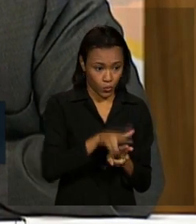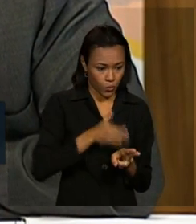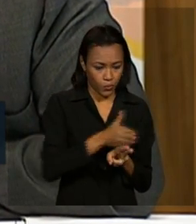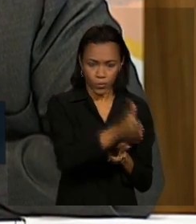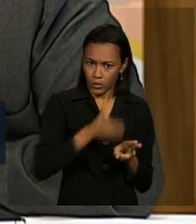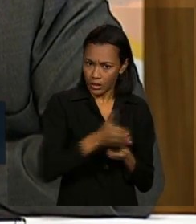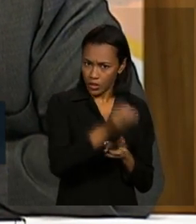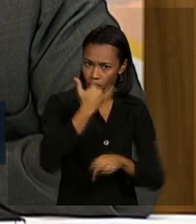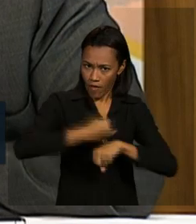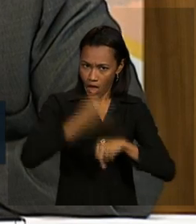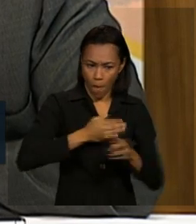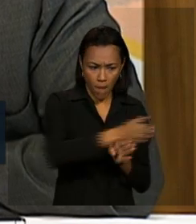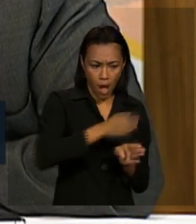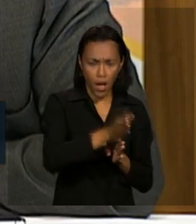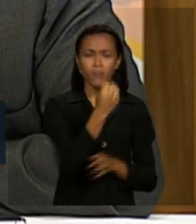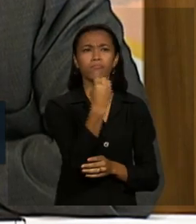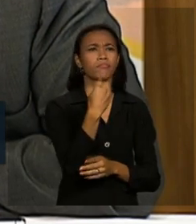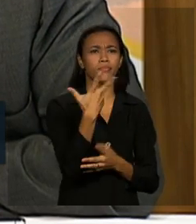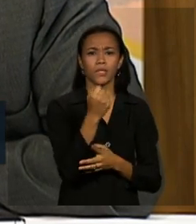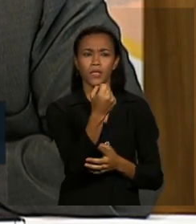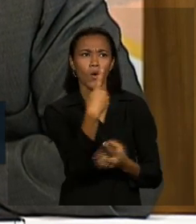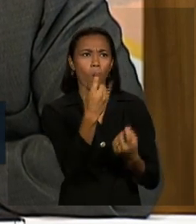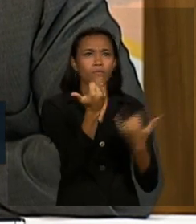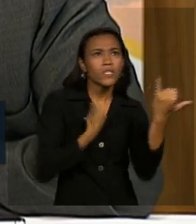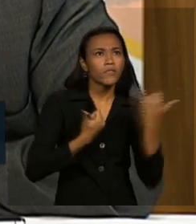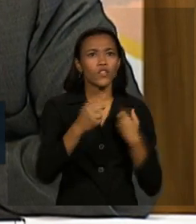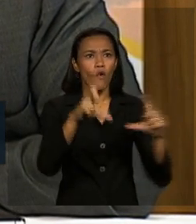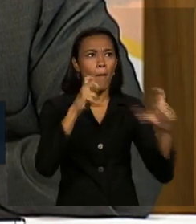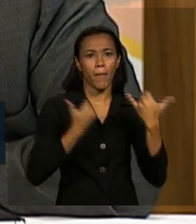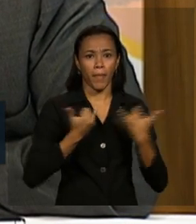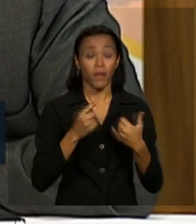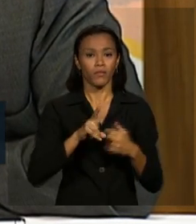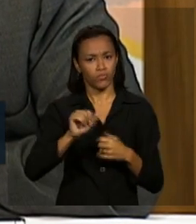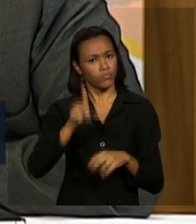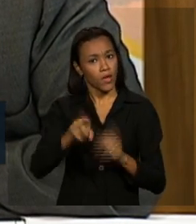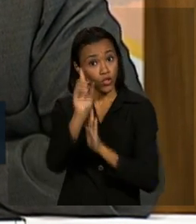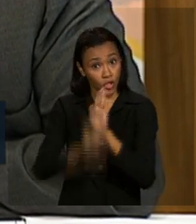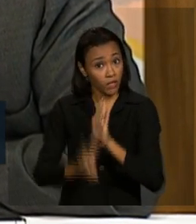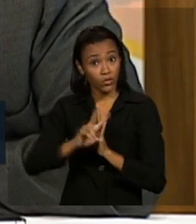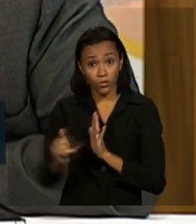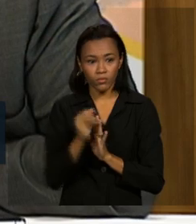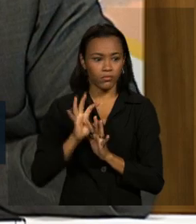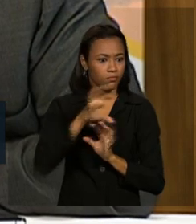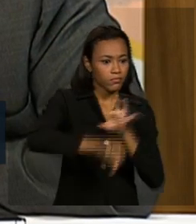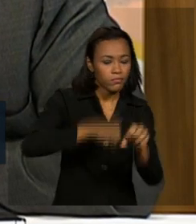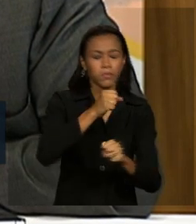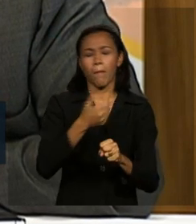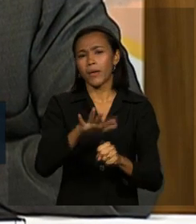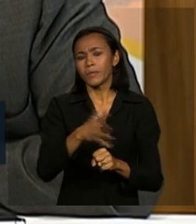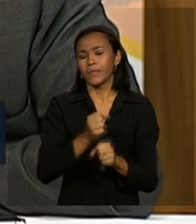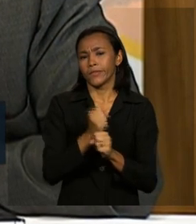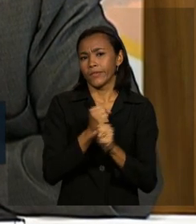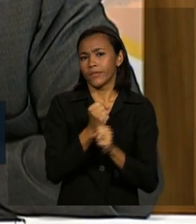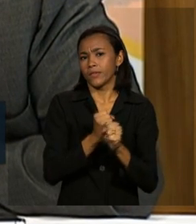circular os trens a sinalização os próprios trens e ele vai ter o direito de explorar esse serviço por um por um